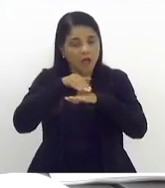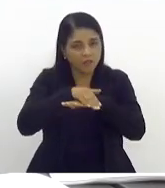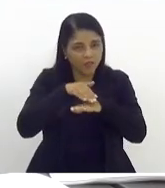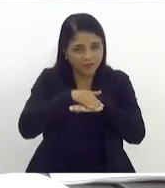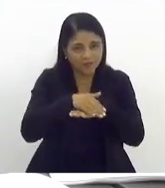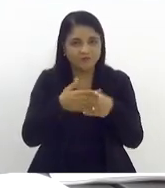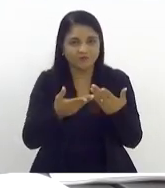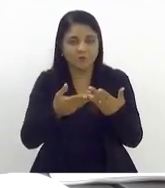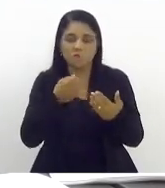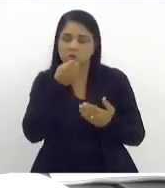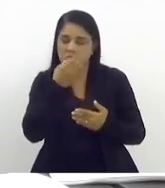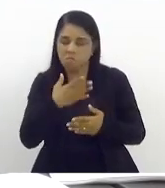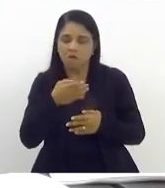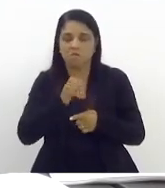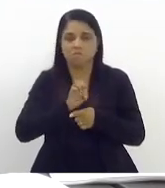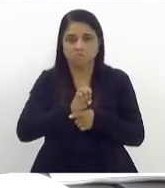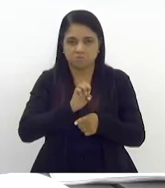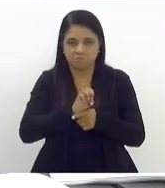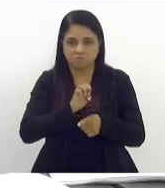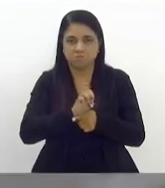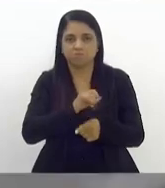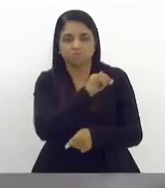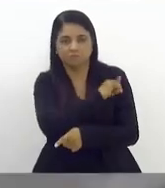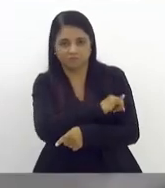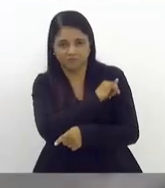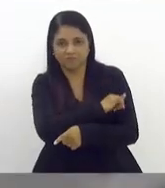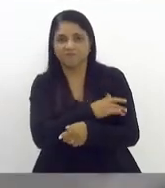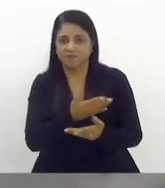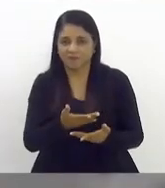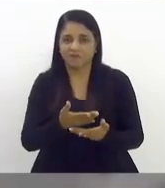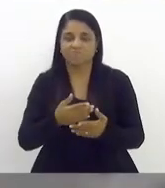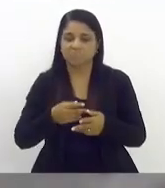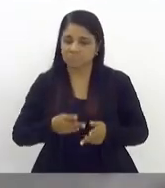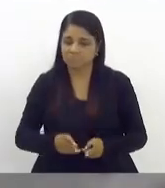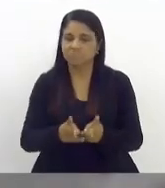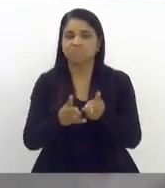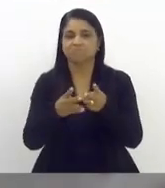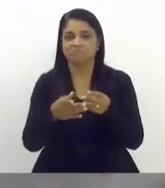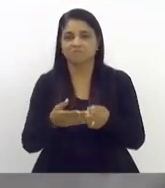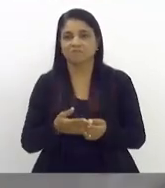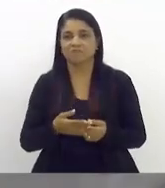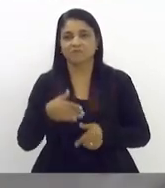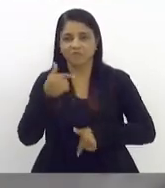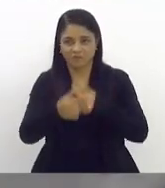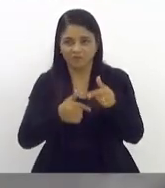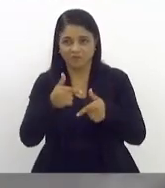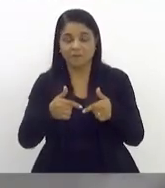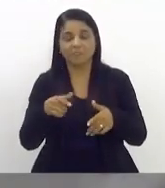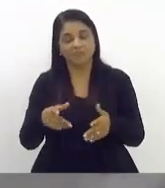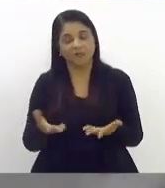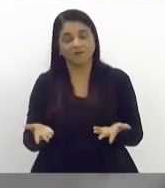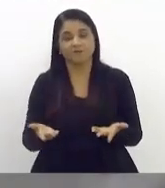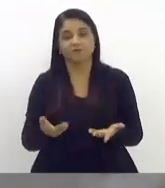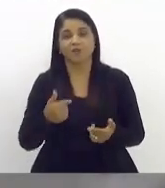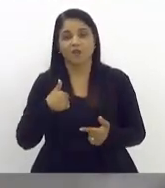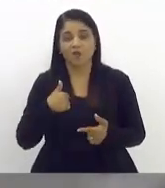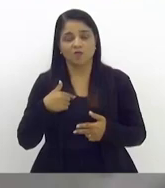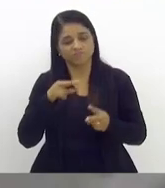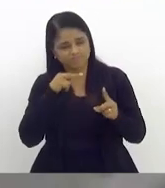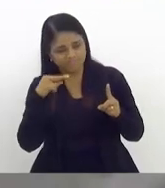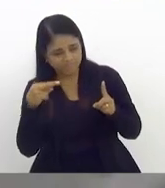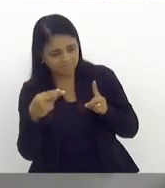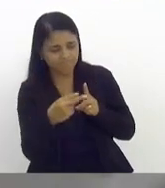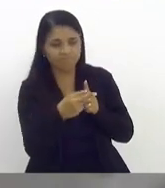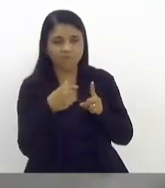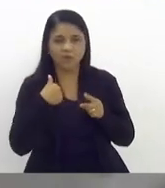Janeiro, tem que prevalecer. Deputado Carlos Mink, deputado Luiz Paulo, eu sou um otimista inveterado, sempre procuro enxergar as